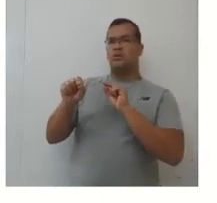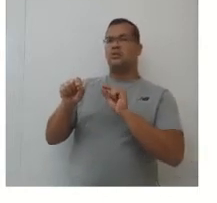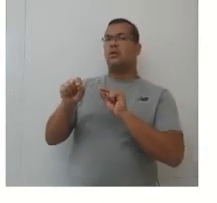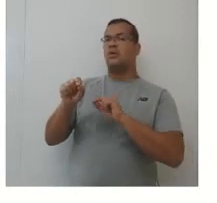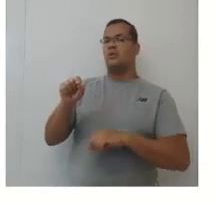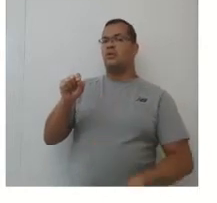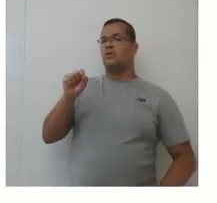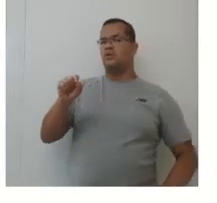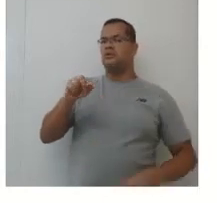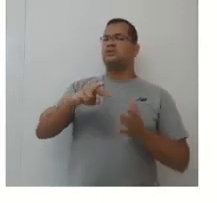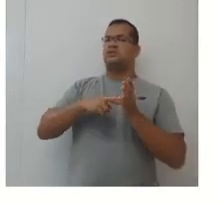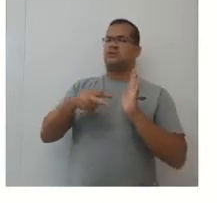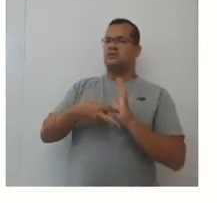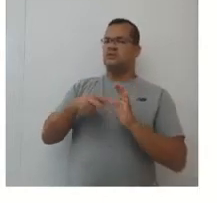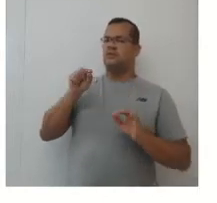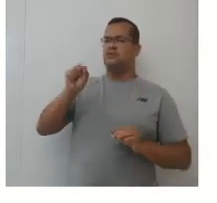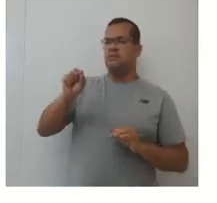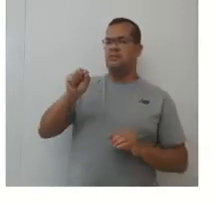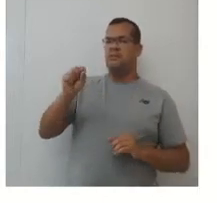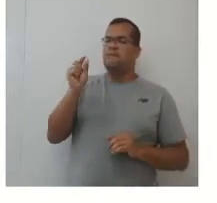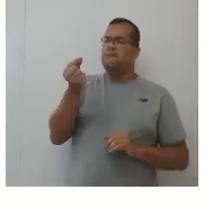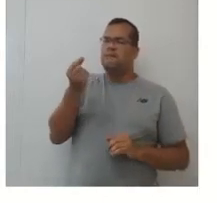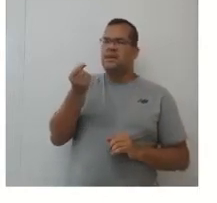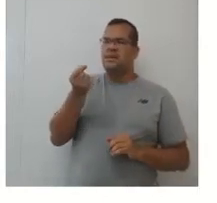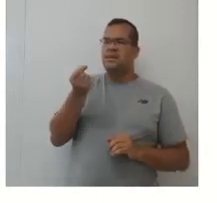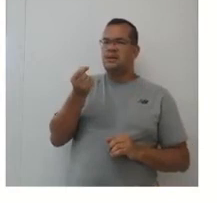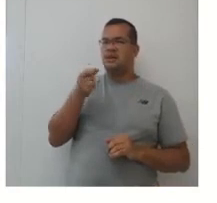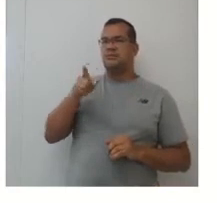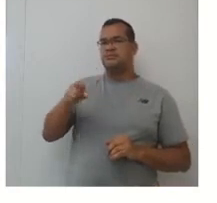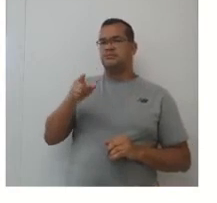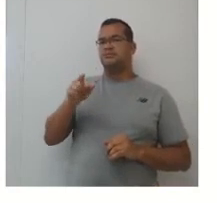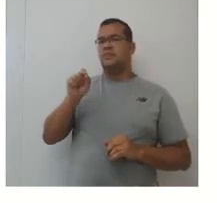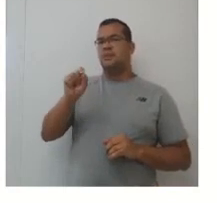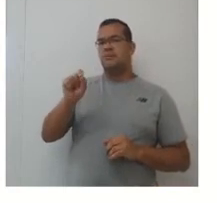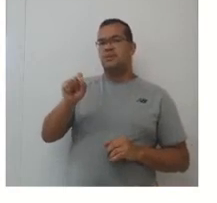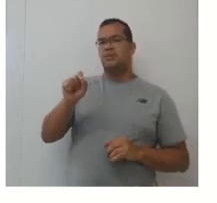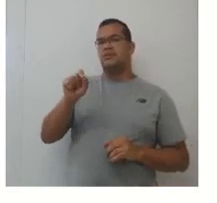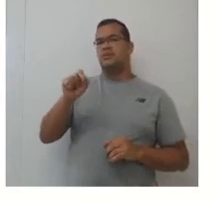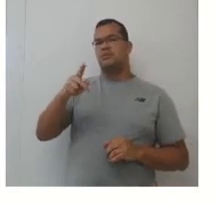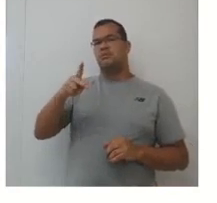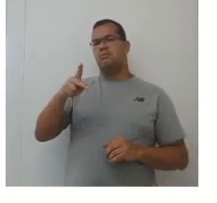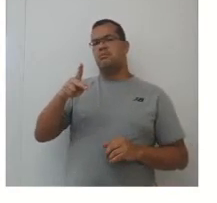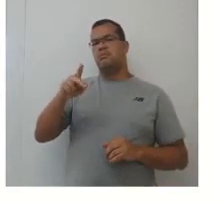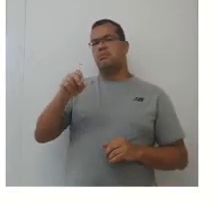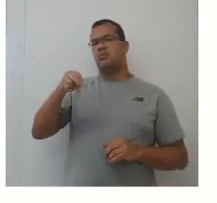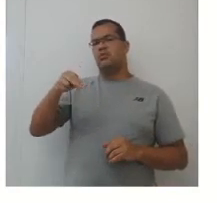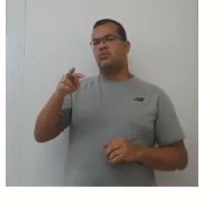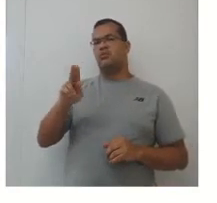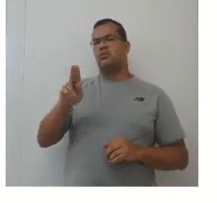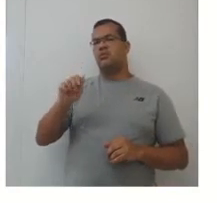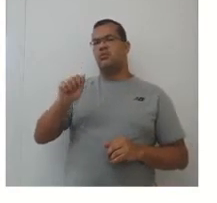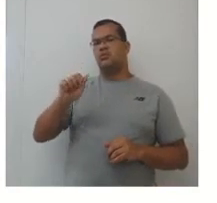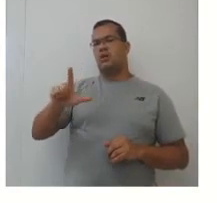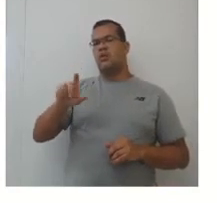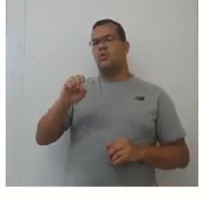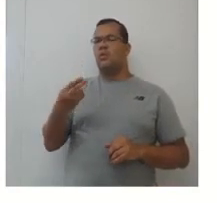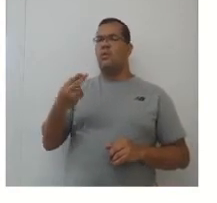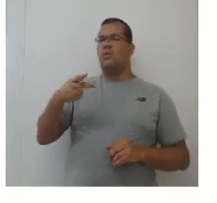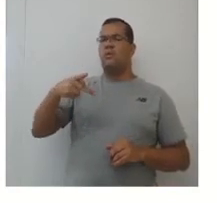dizer uma carga pequena. Chama de pontual ou chama de